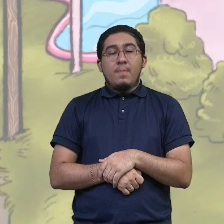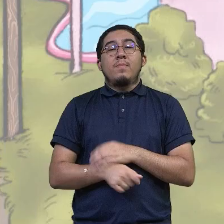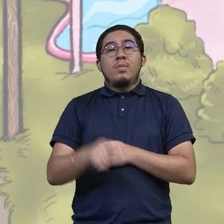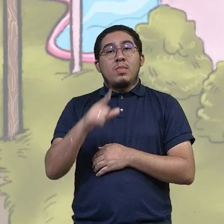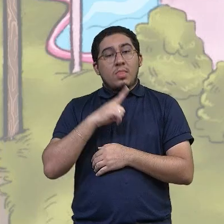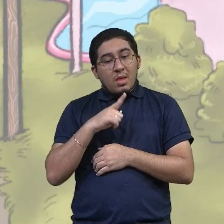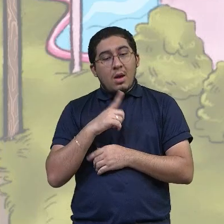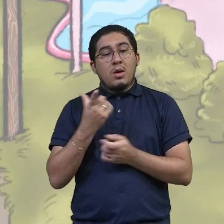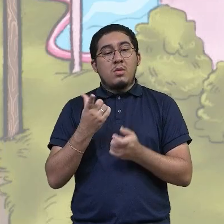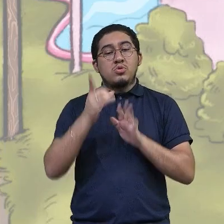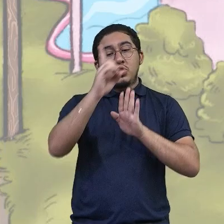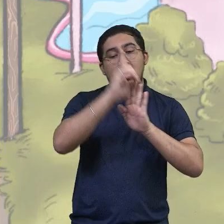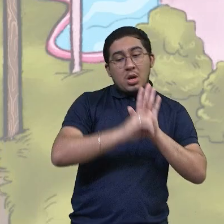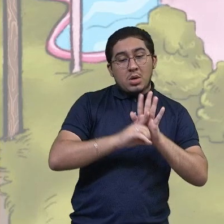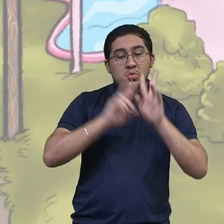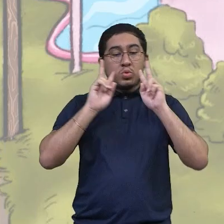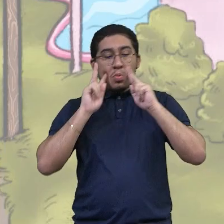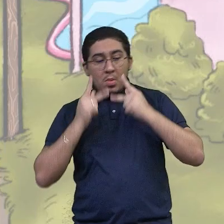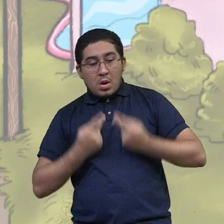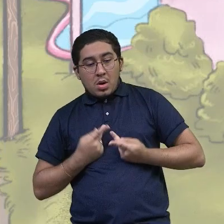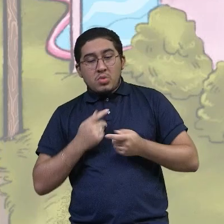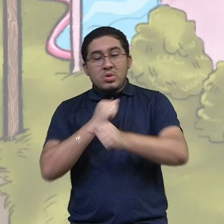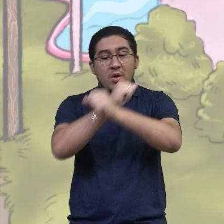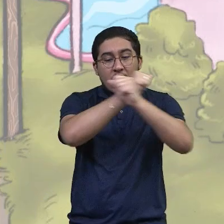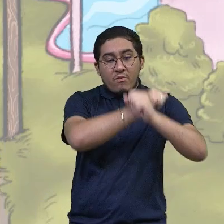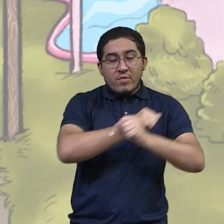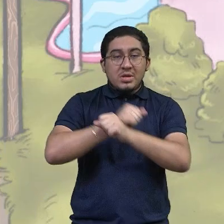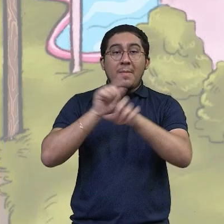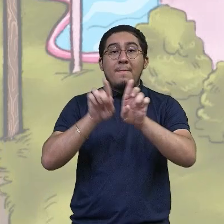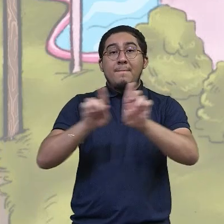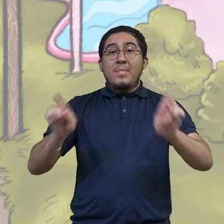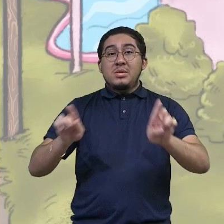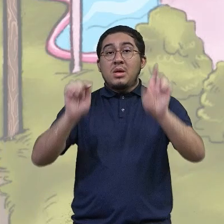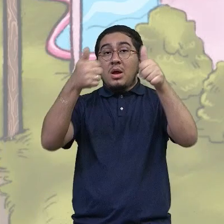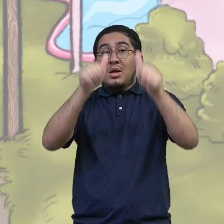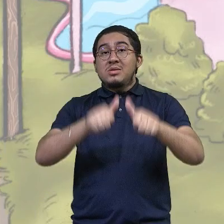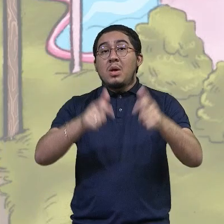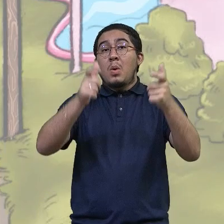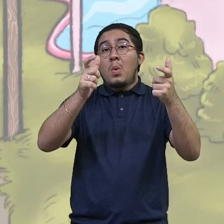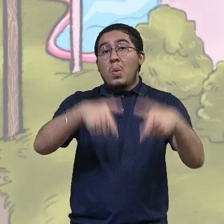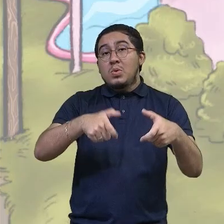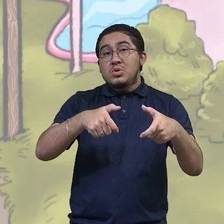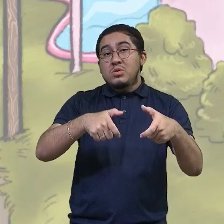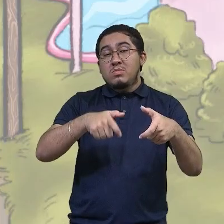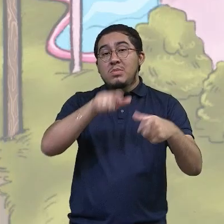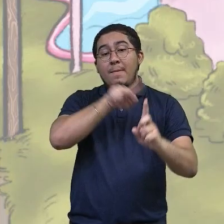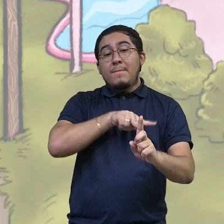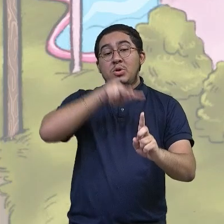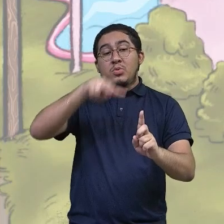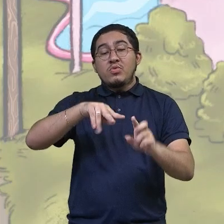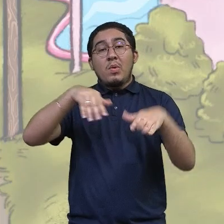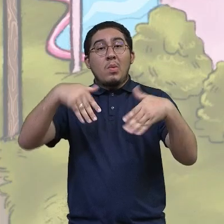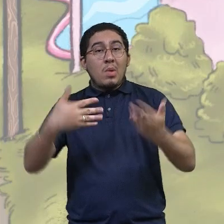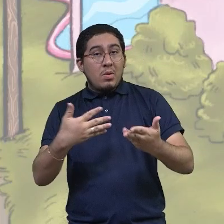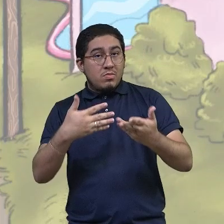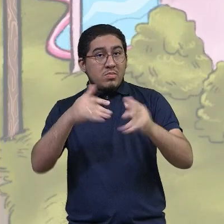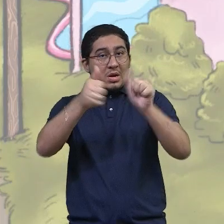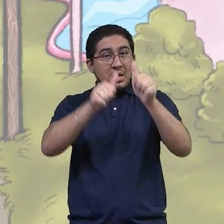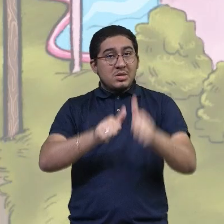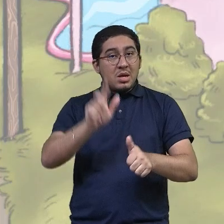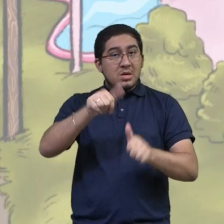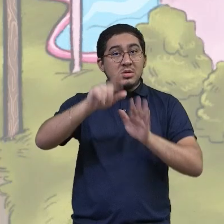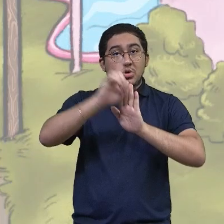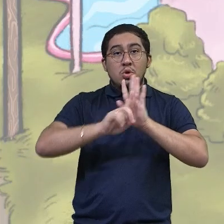defesa dos direitos humanos, mas nós temos que avaliar de onde parte a visão, de onde se analisa essa questão dos